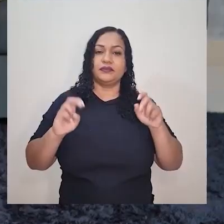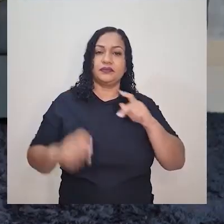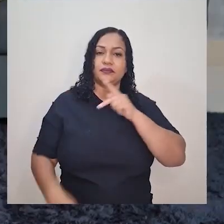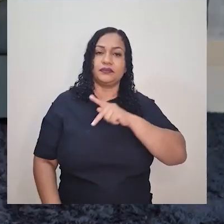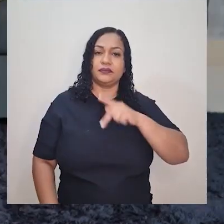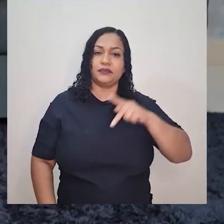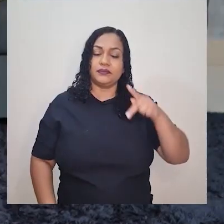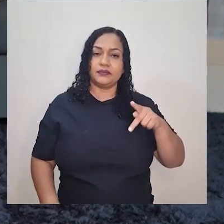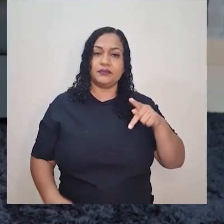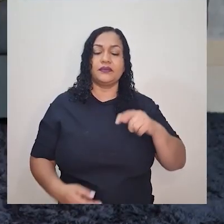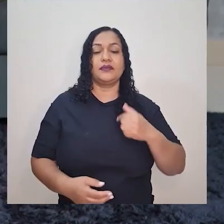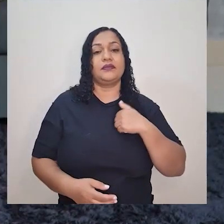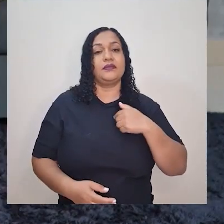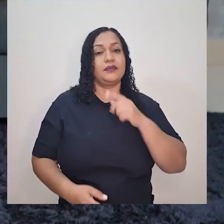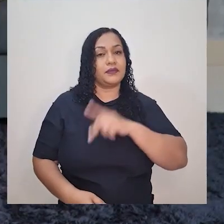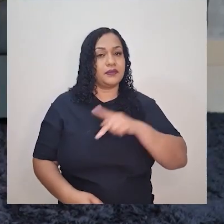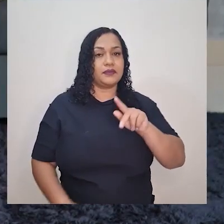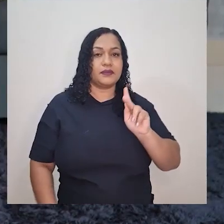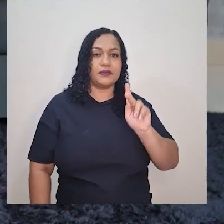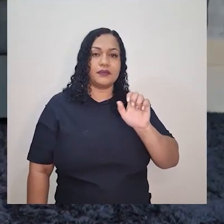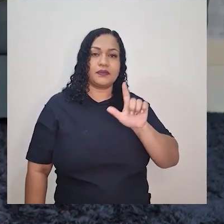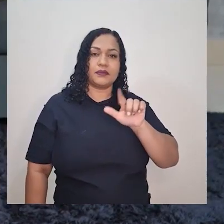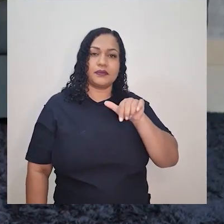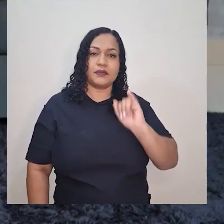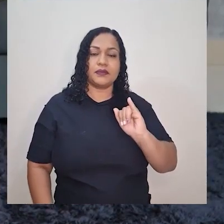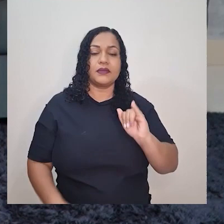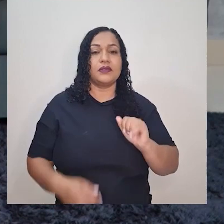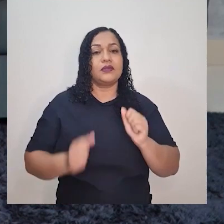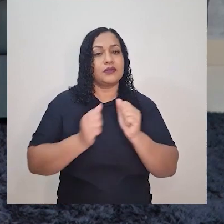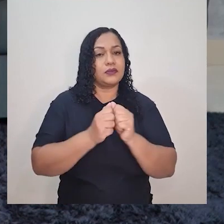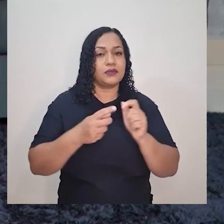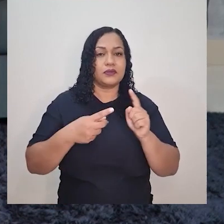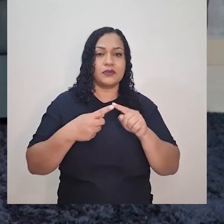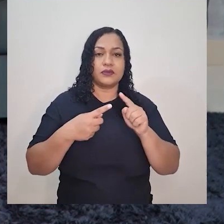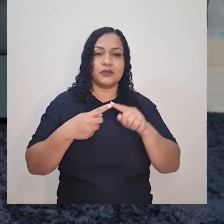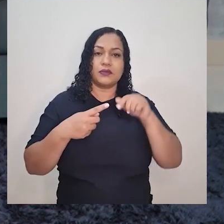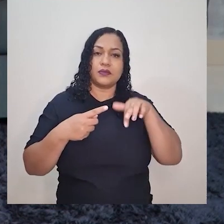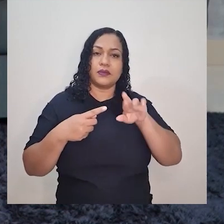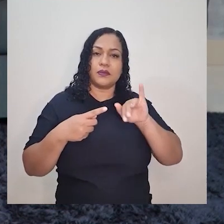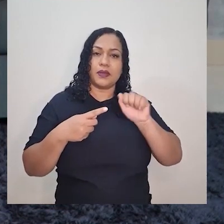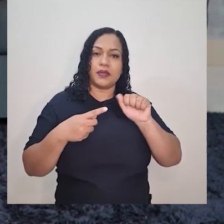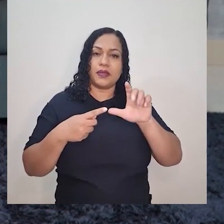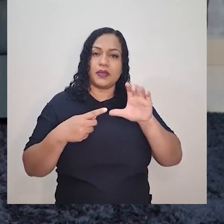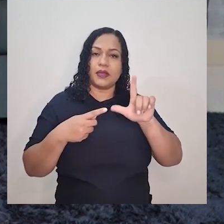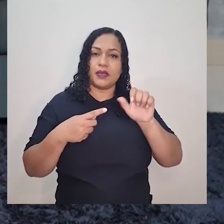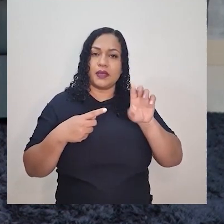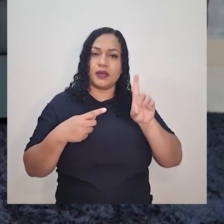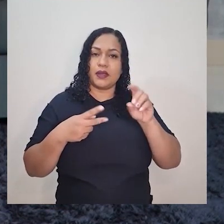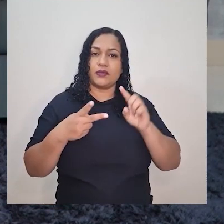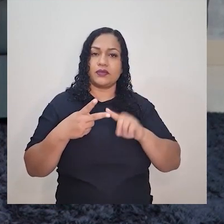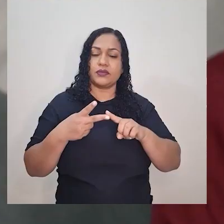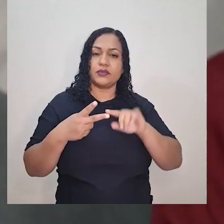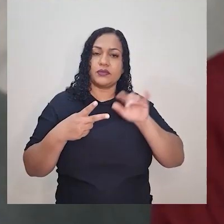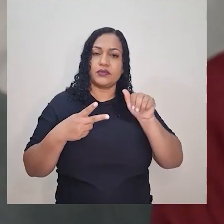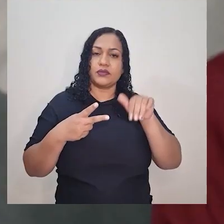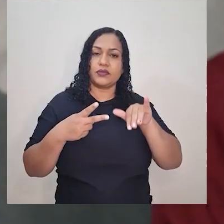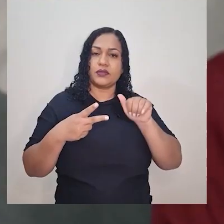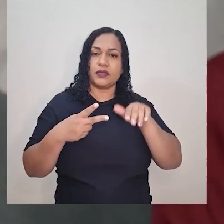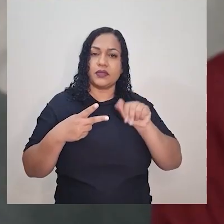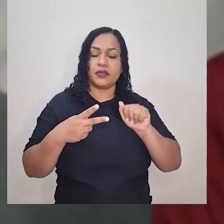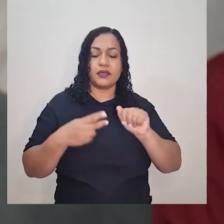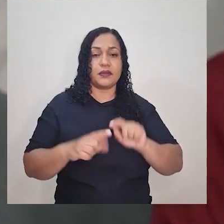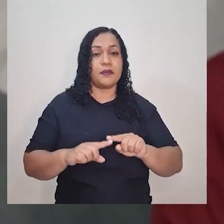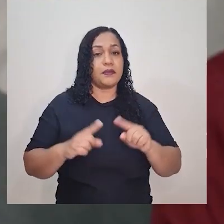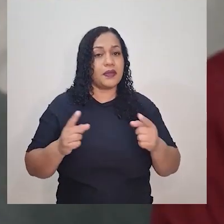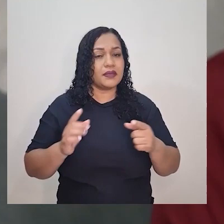estou aqui reunida com as professoras Janaína Pimenta e Maria Cláudia para tratarmos sobre o famoso PPP. Antes,